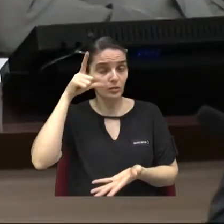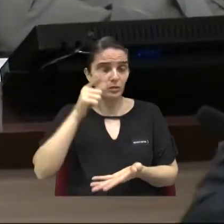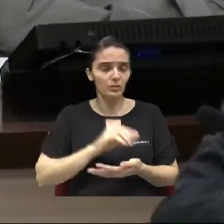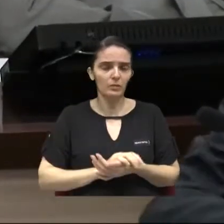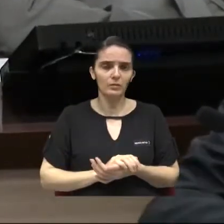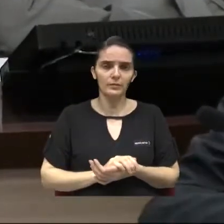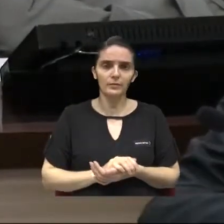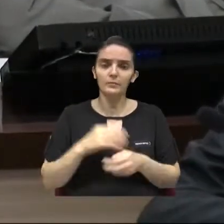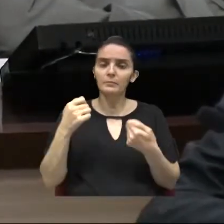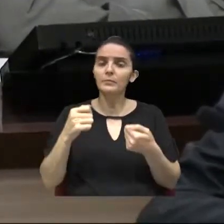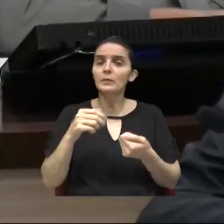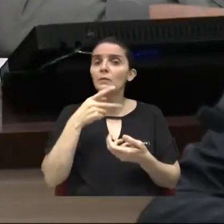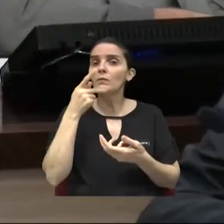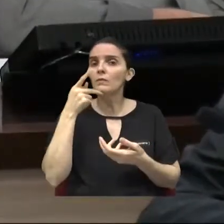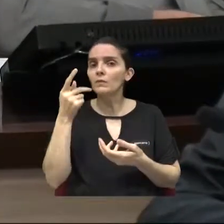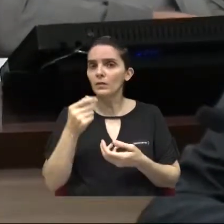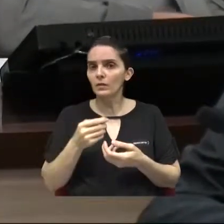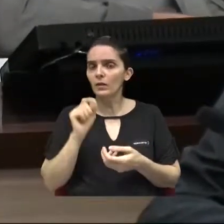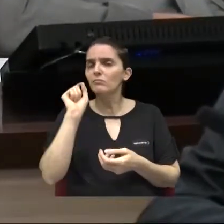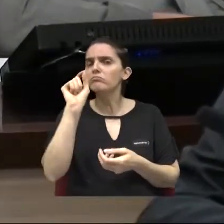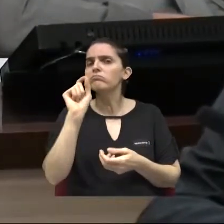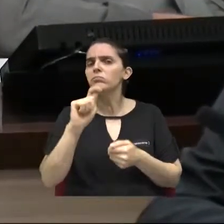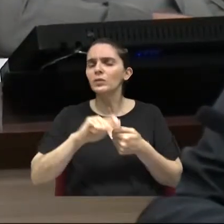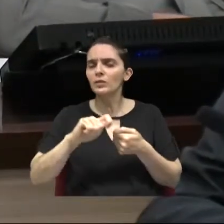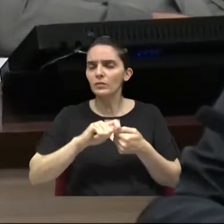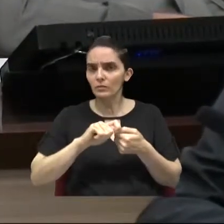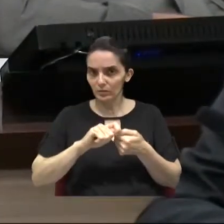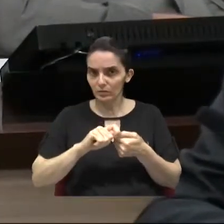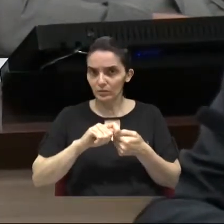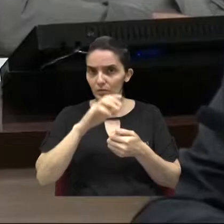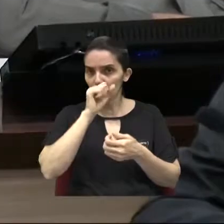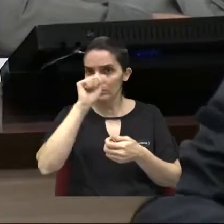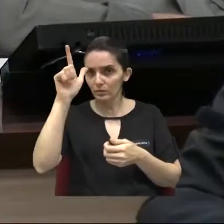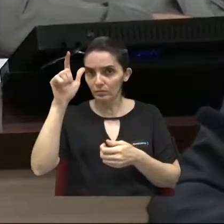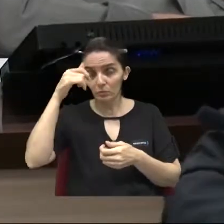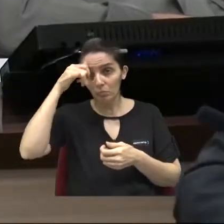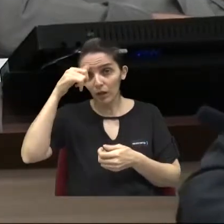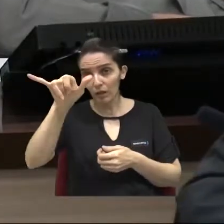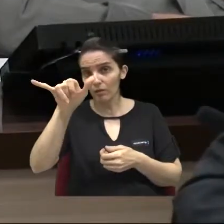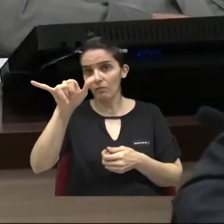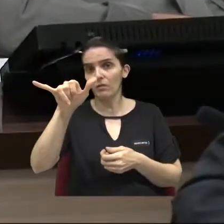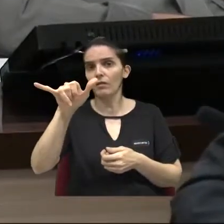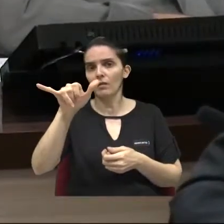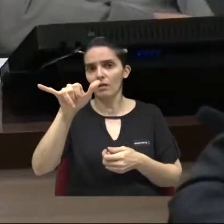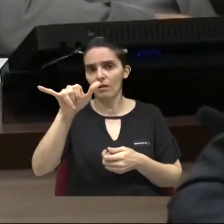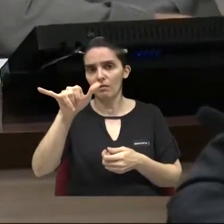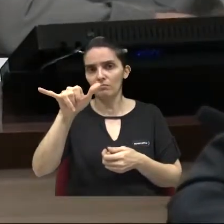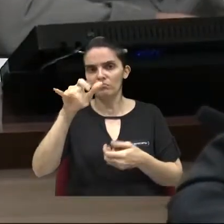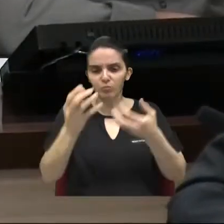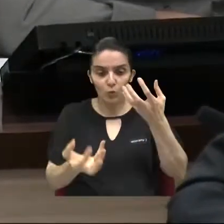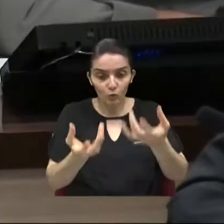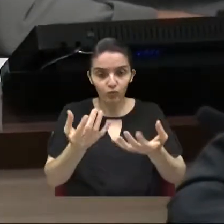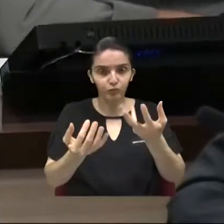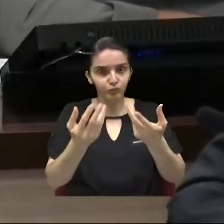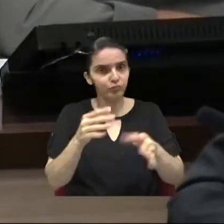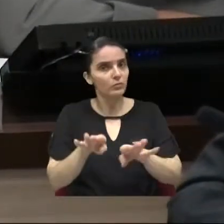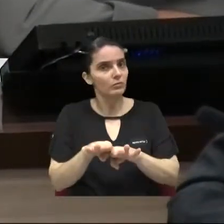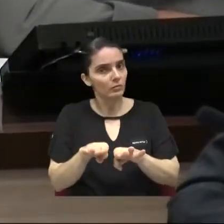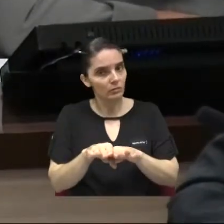posicione de quais as medidas que são adotadas em Limeira para que a gente evite uma perda tão grande nos